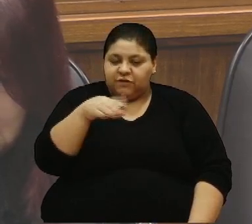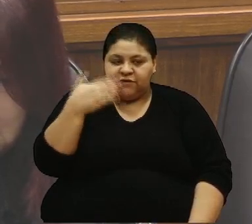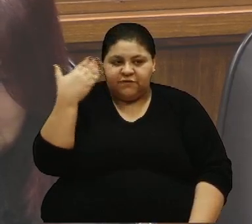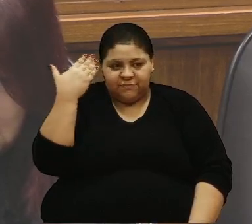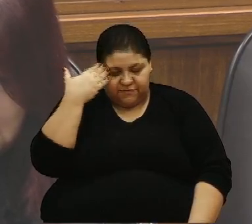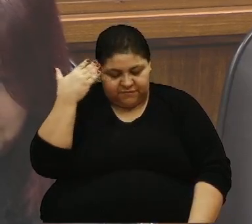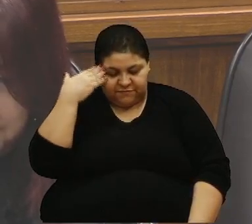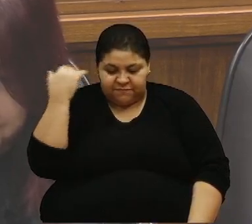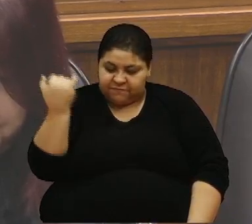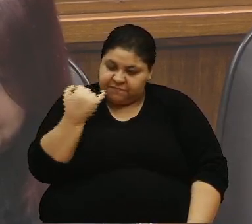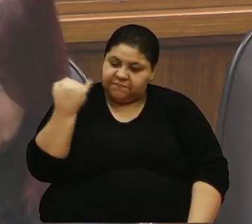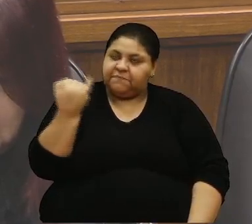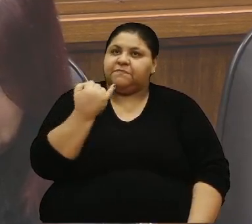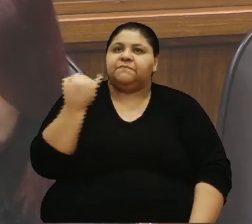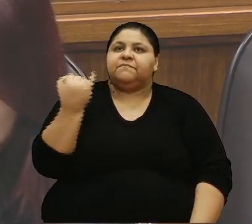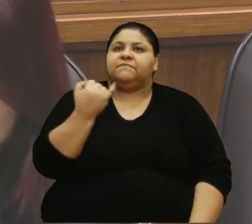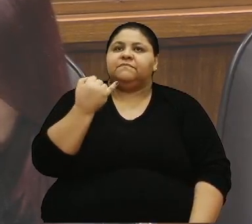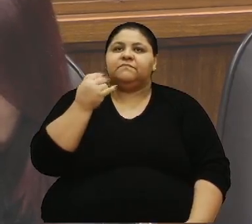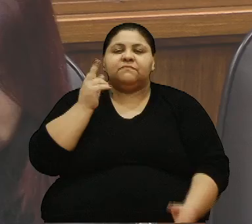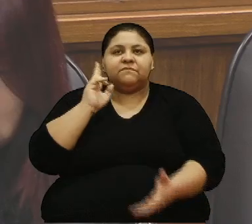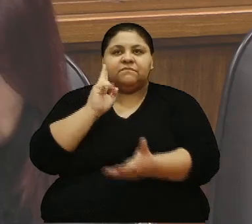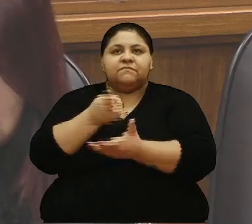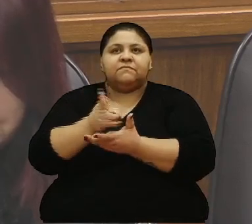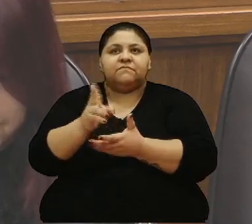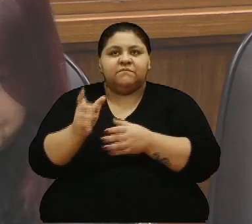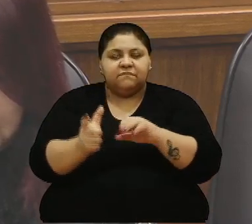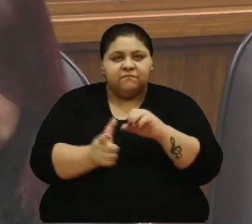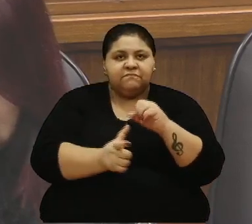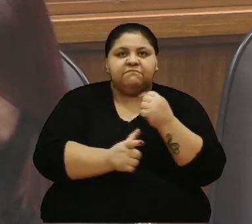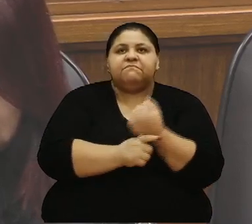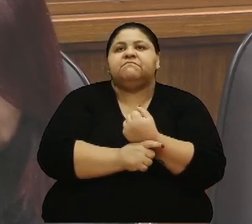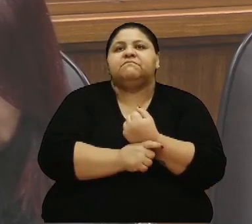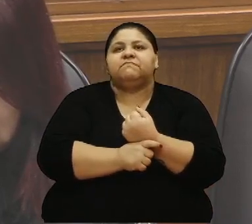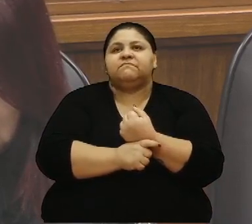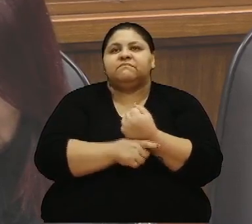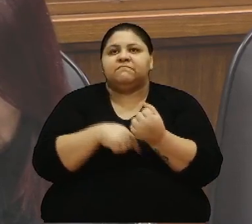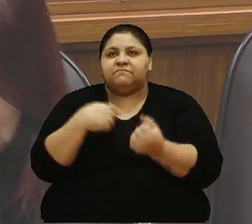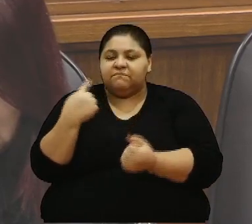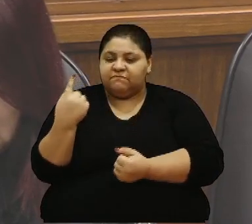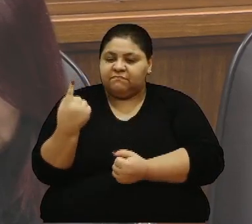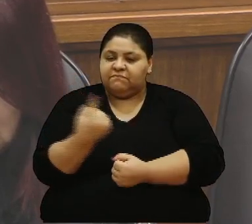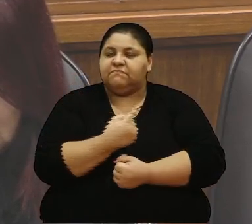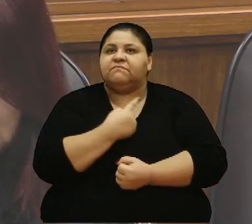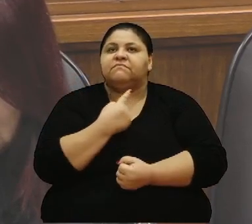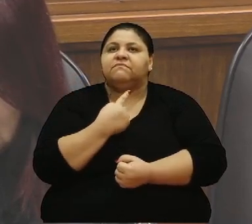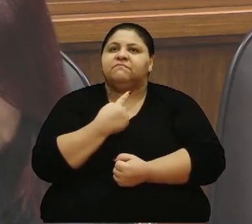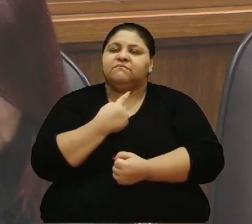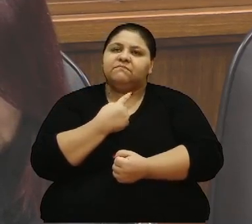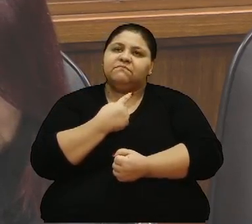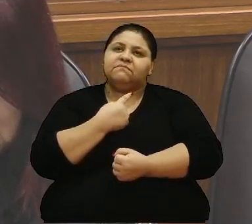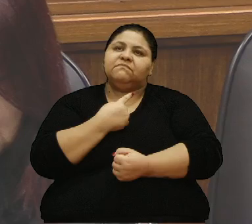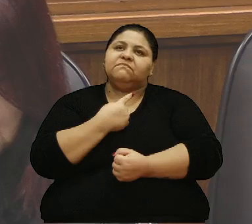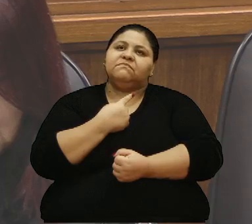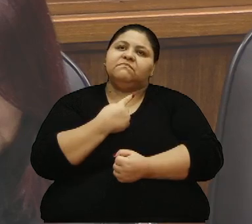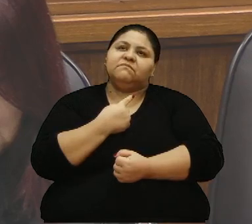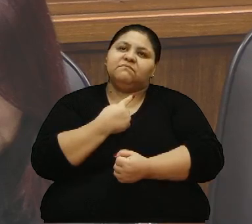da importância do mantimento e da garantia das nossas